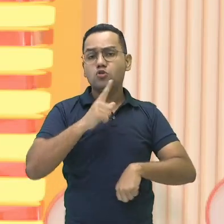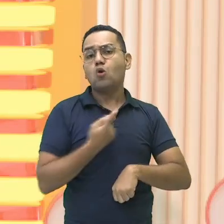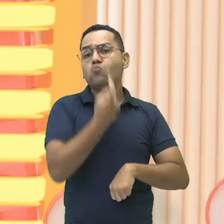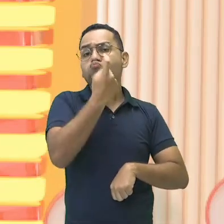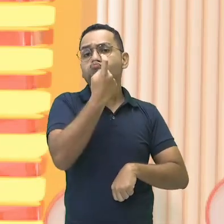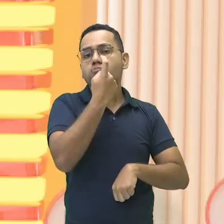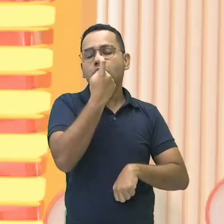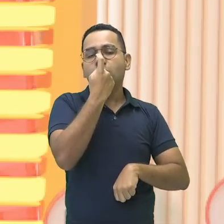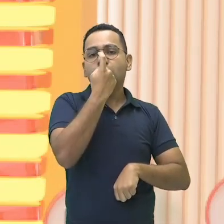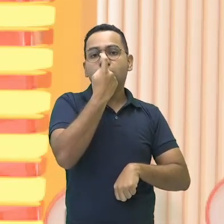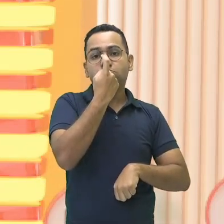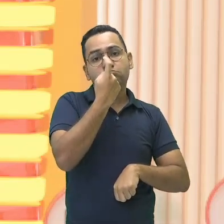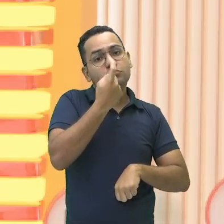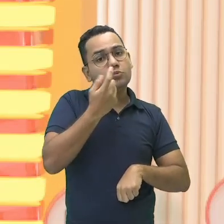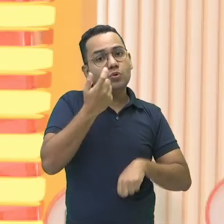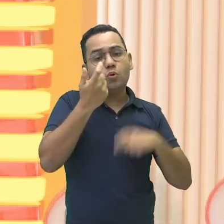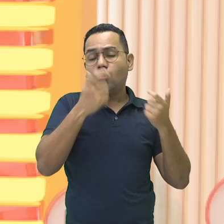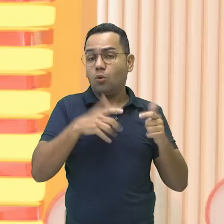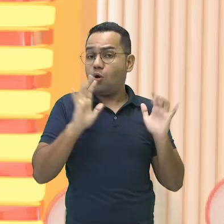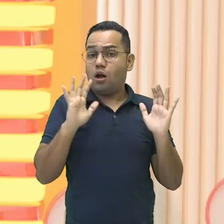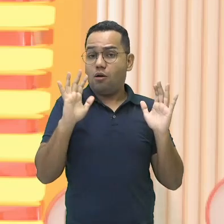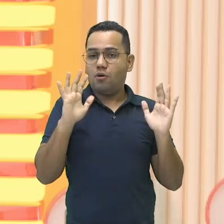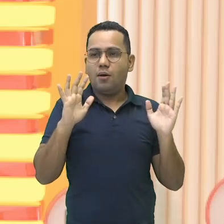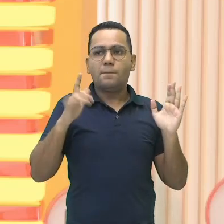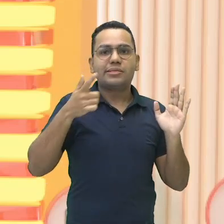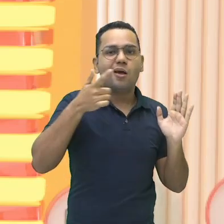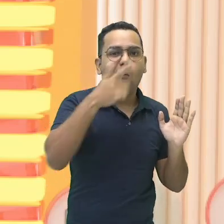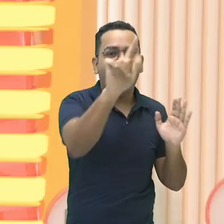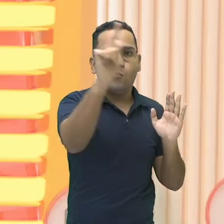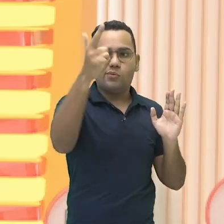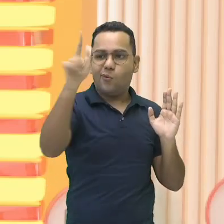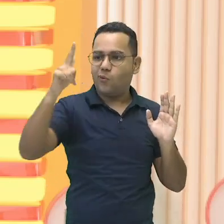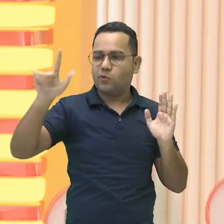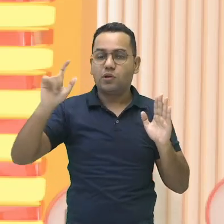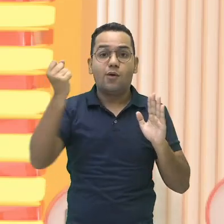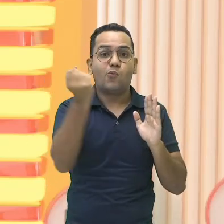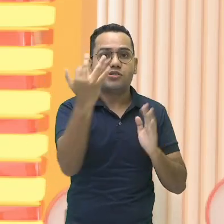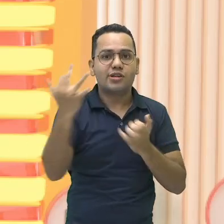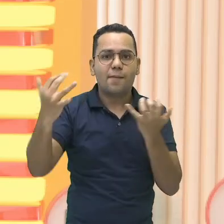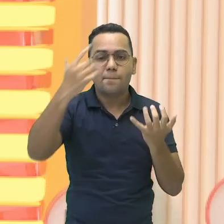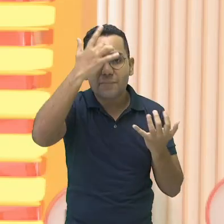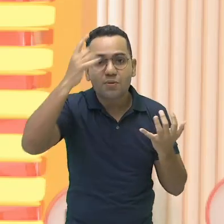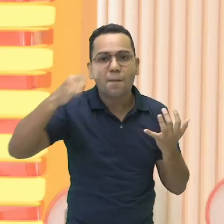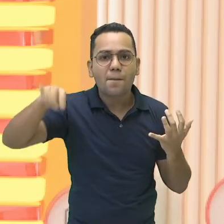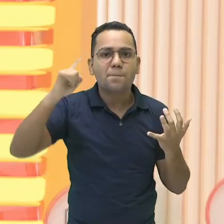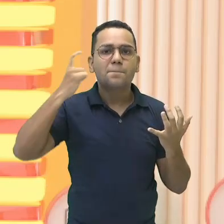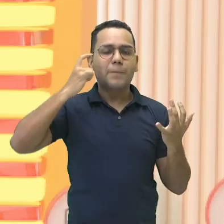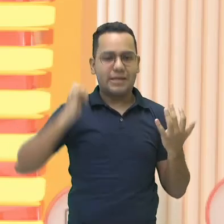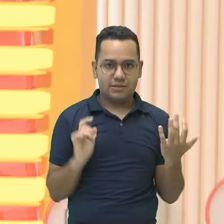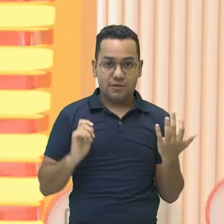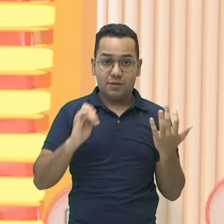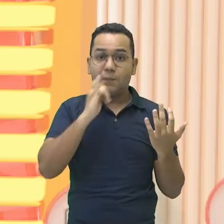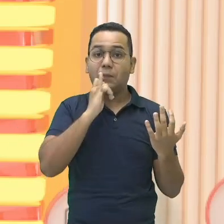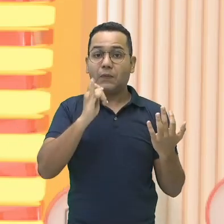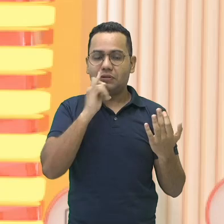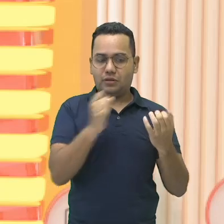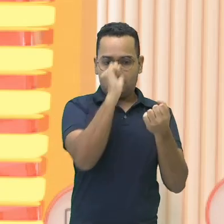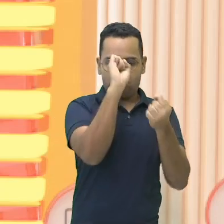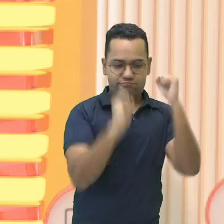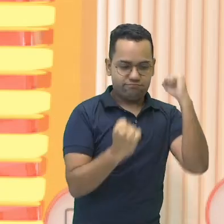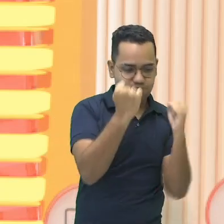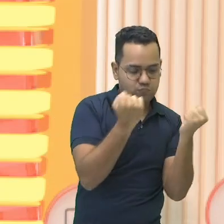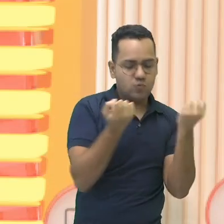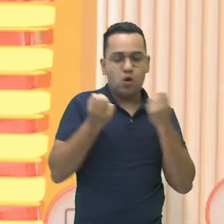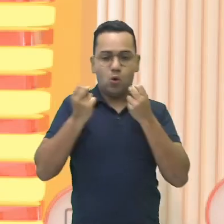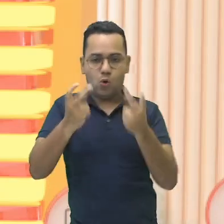que vai desde a natureza, até as indústrias, até o comércio, as propagandas com a publicidade,